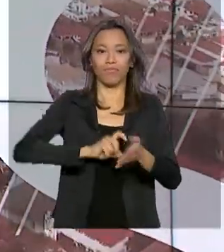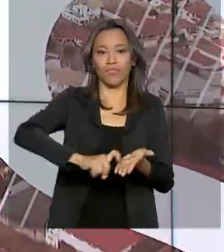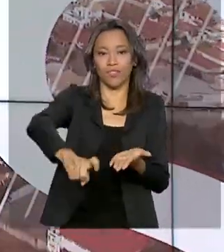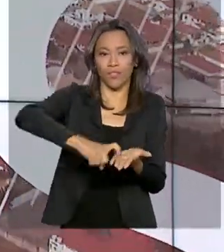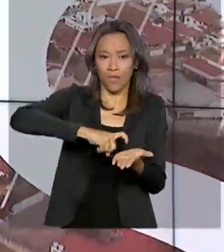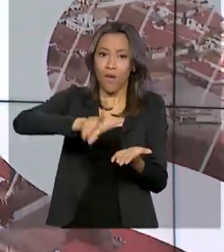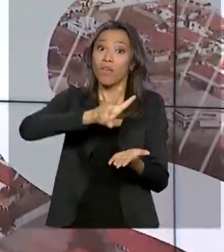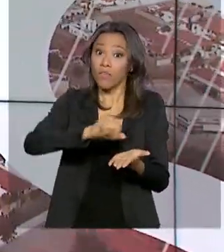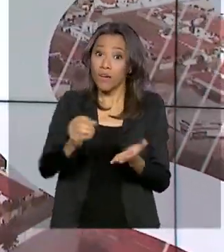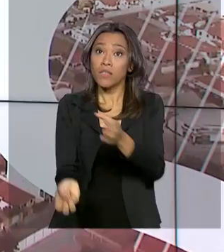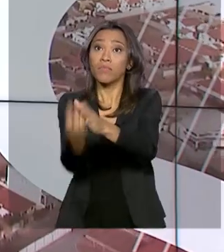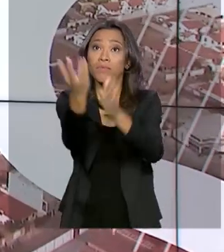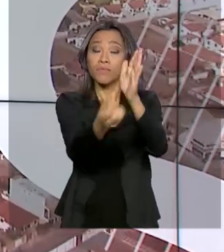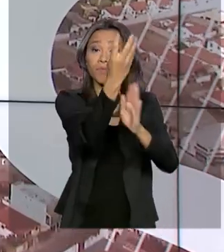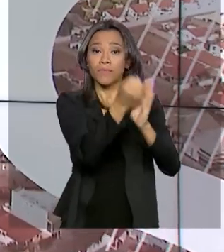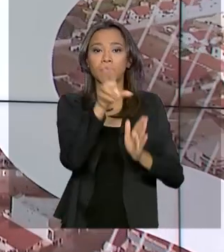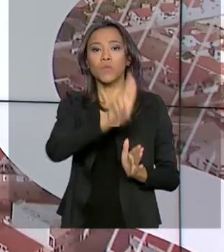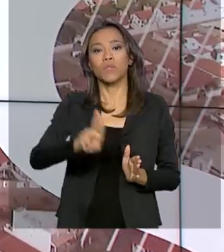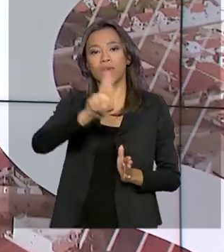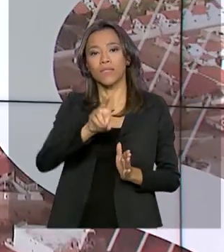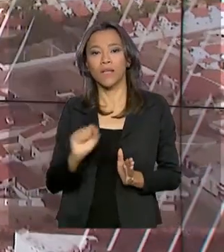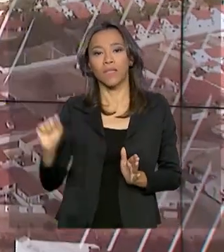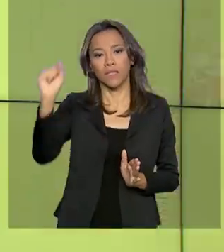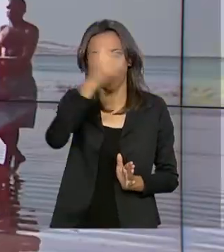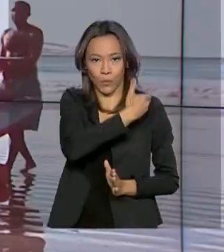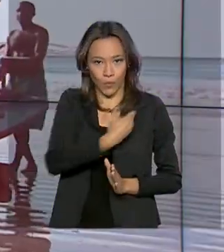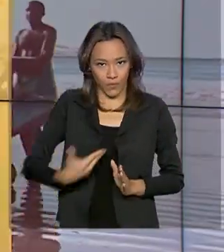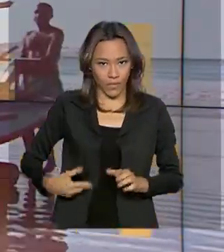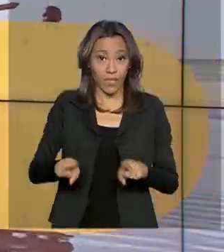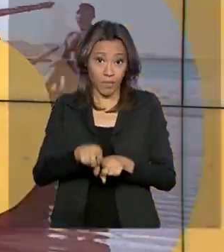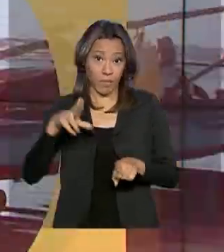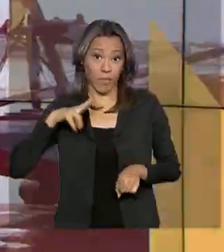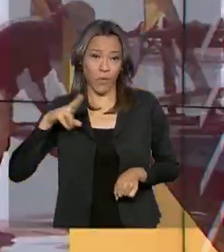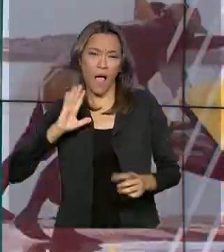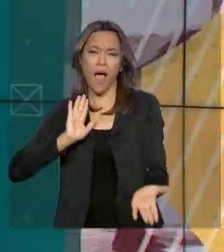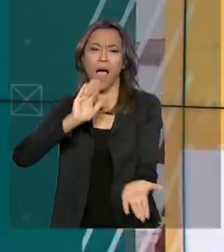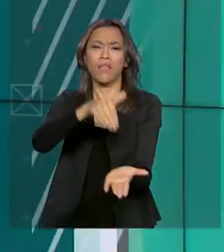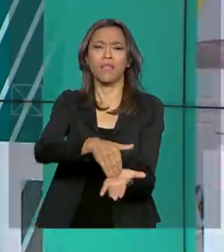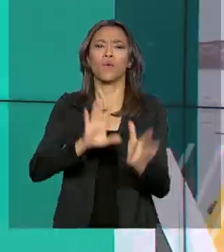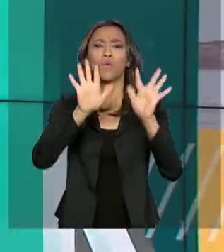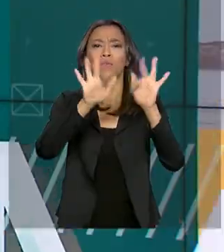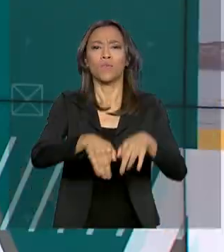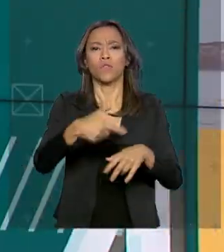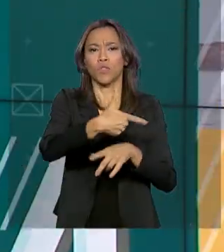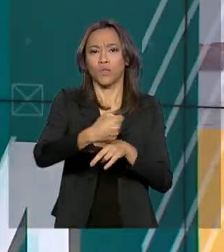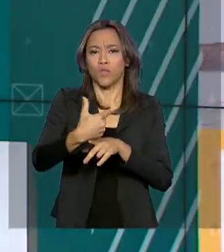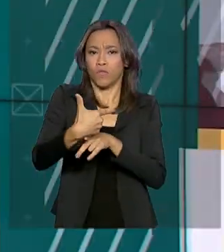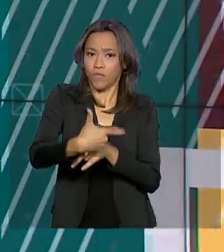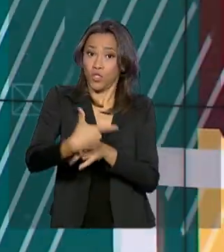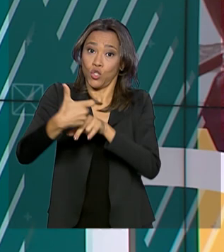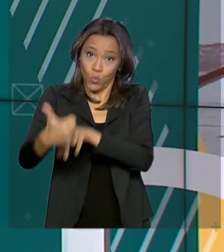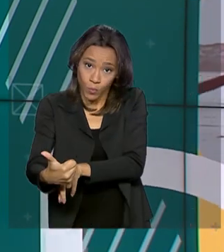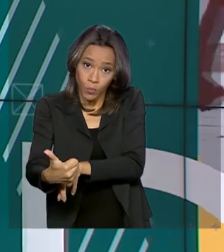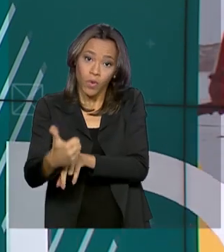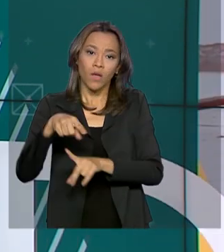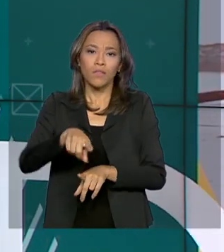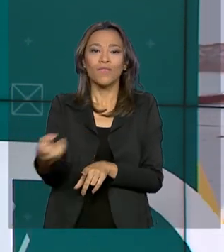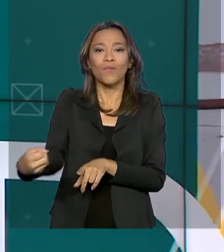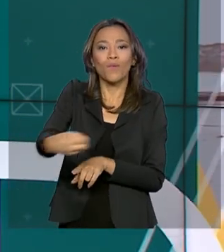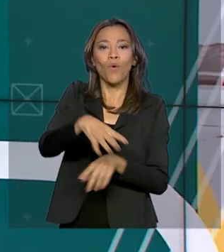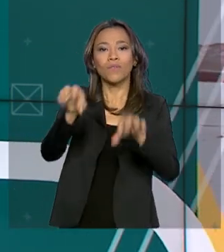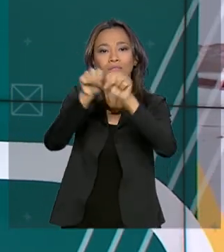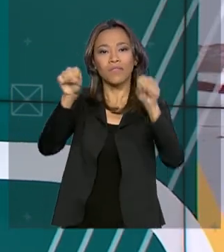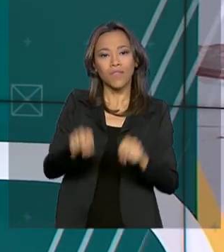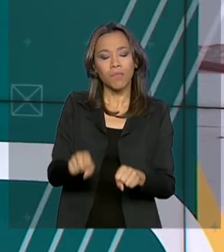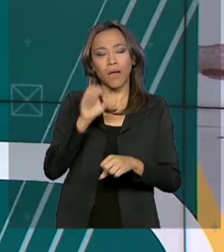nas instituições de ensino superior públicas e privadas até o fim de 2021. Com o novo sistema, o tempo de